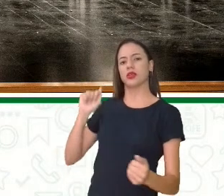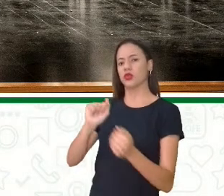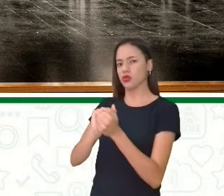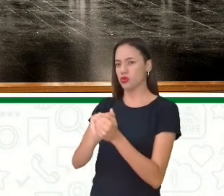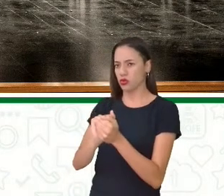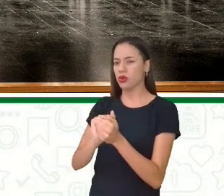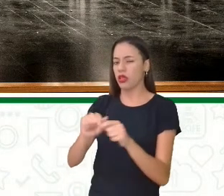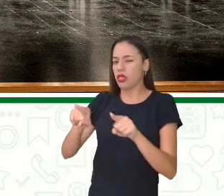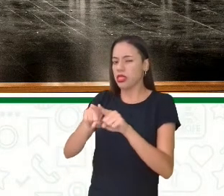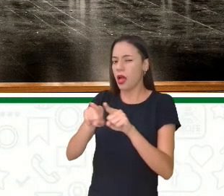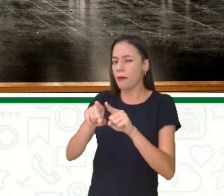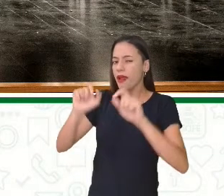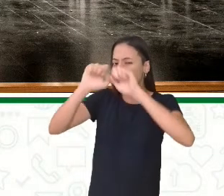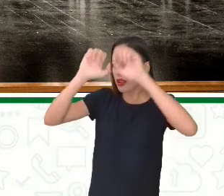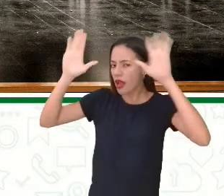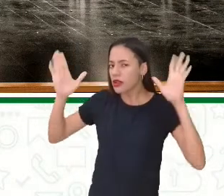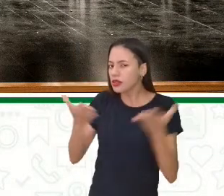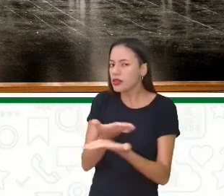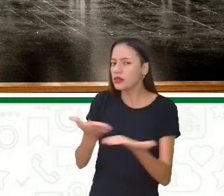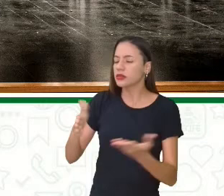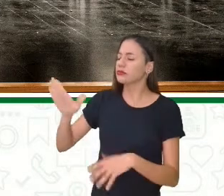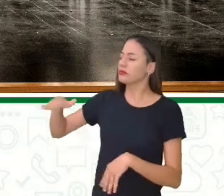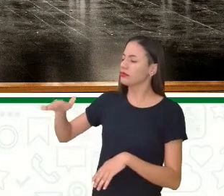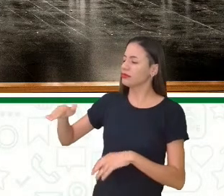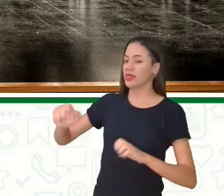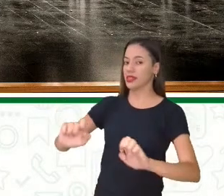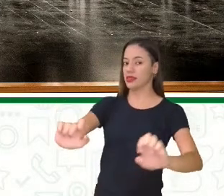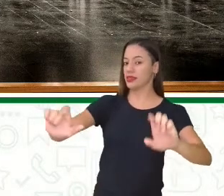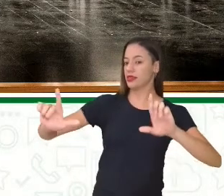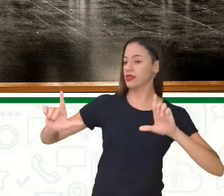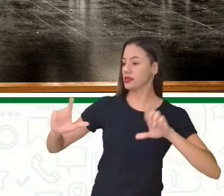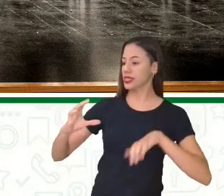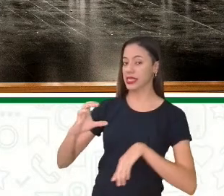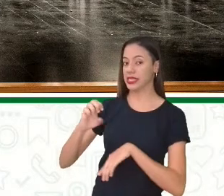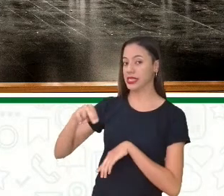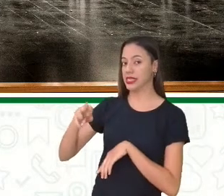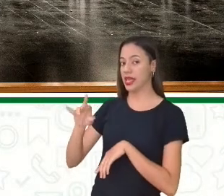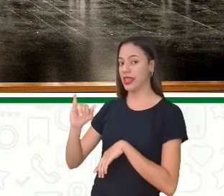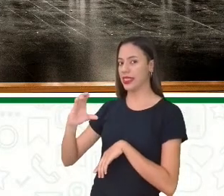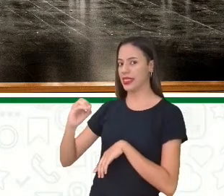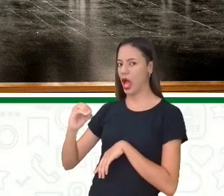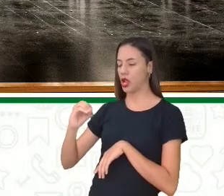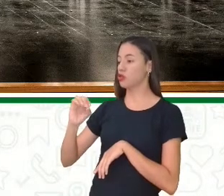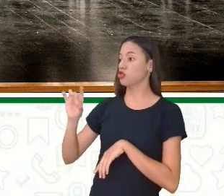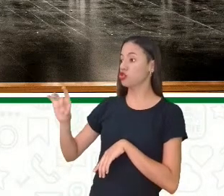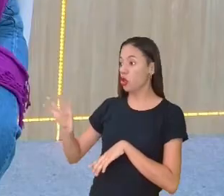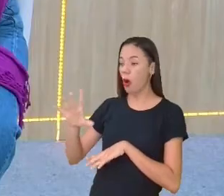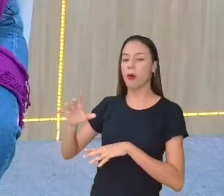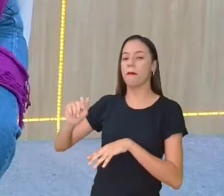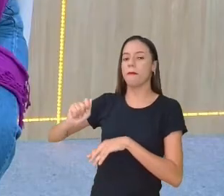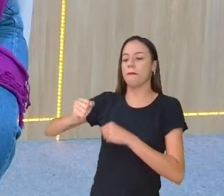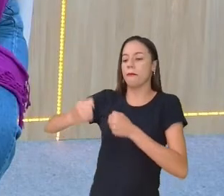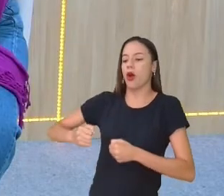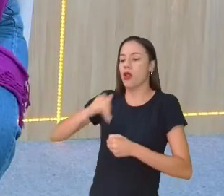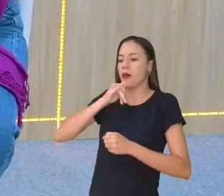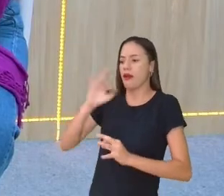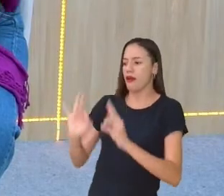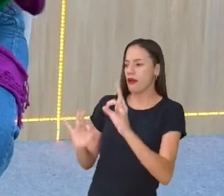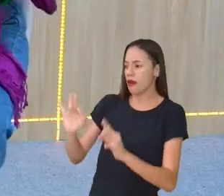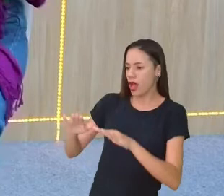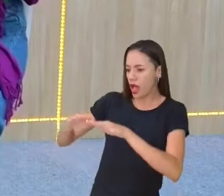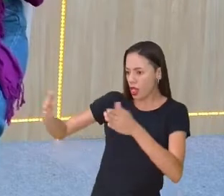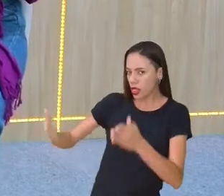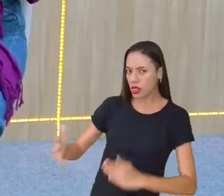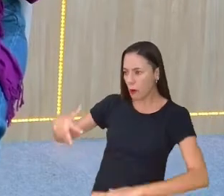e esclarecer para o pessoal. Os cenários só podem ser montados num palco, Jim? Não, Não, claro né? que não. Estamos